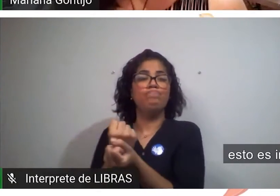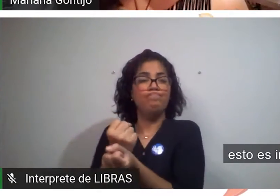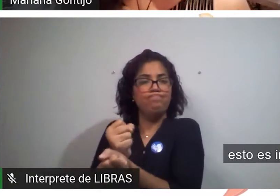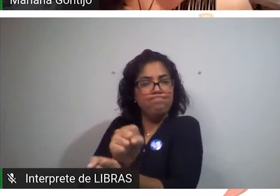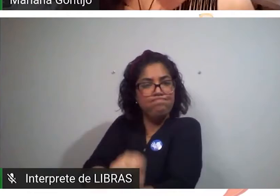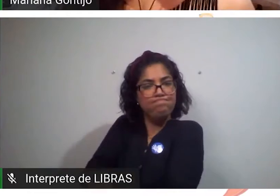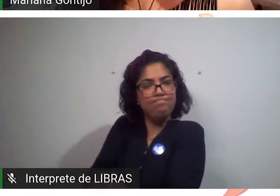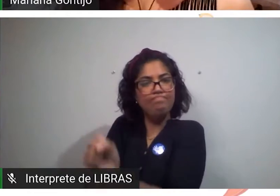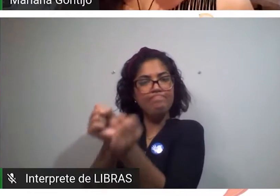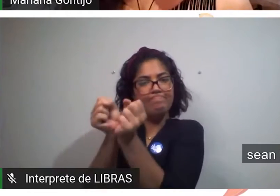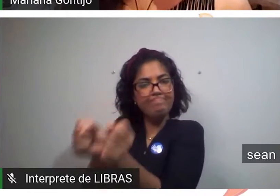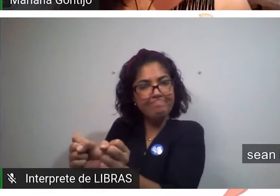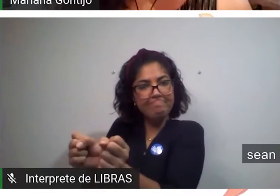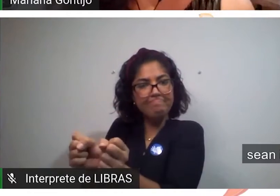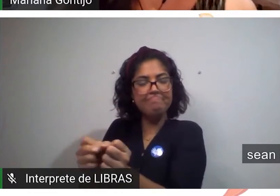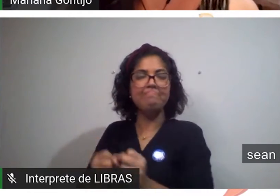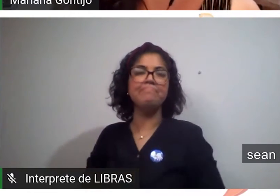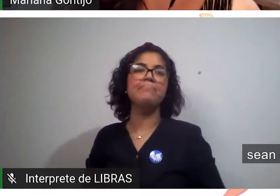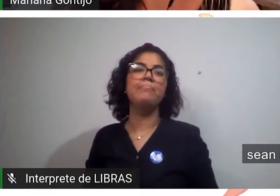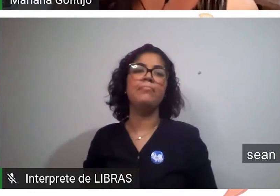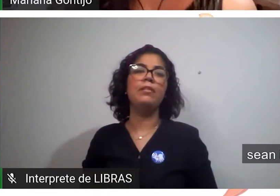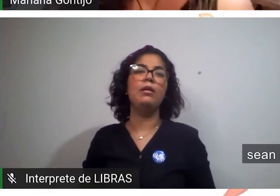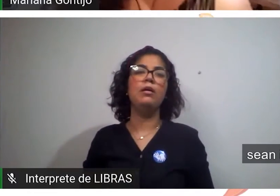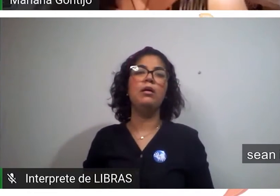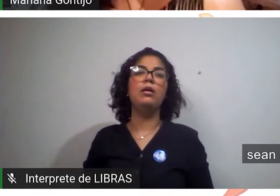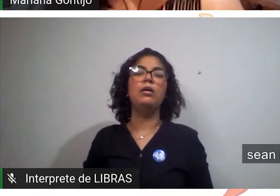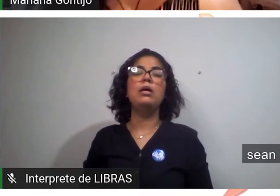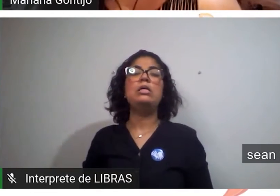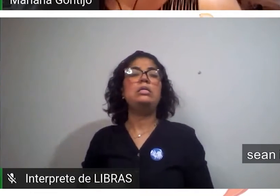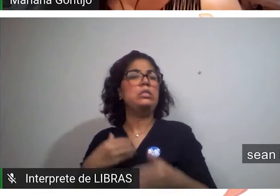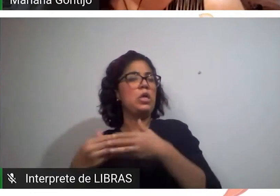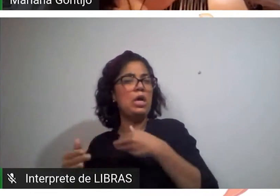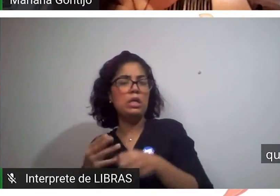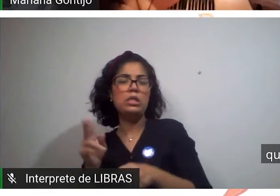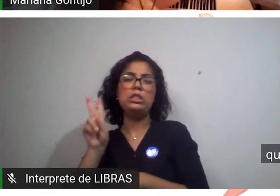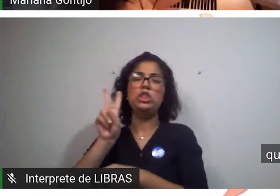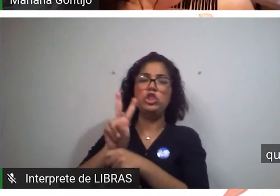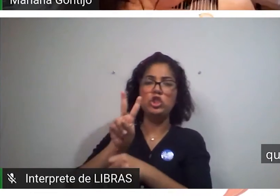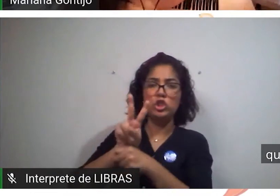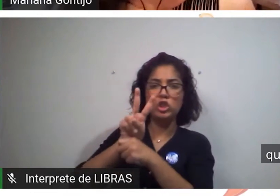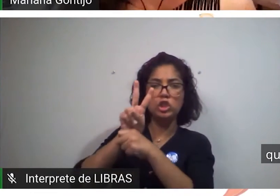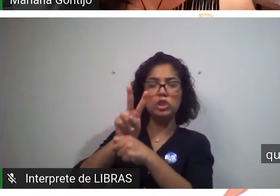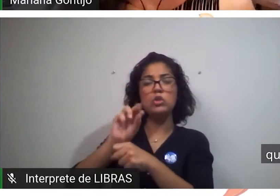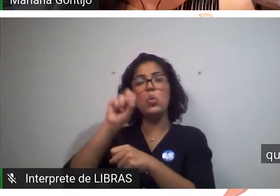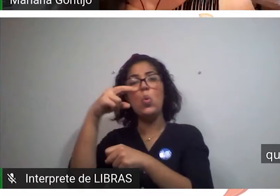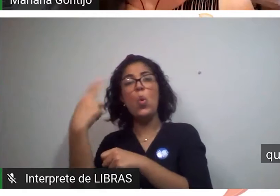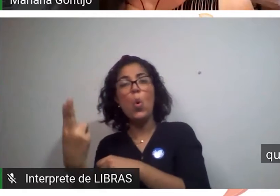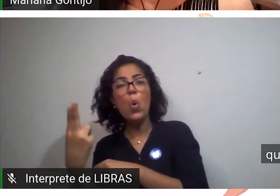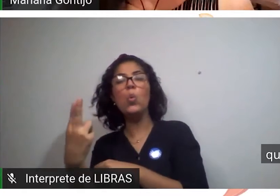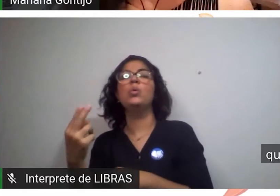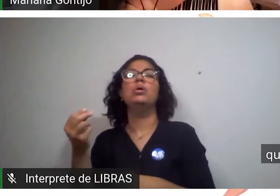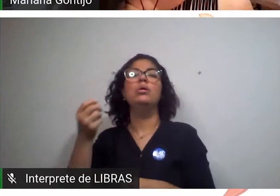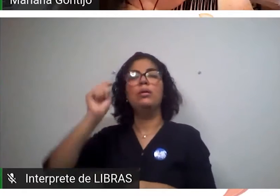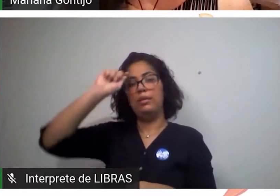gente falar, sejam elas indígenas ou negras, que construíram